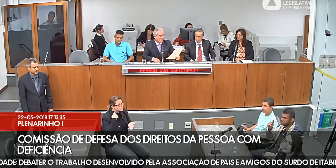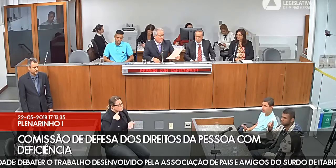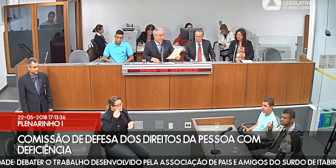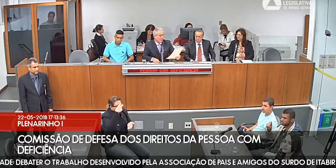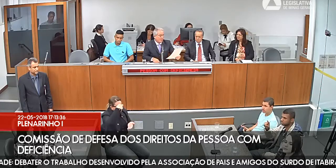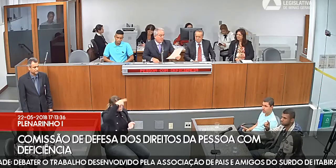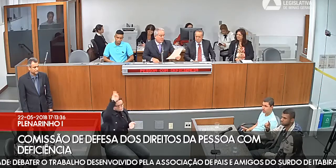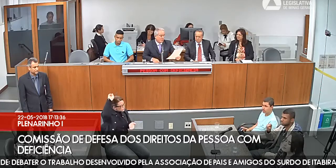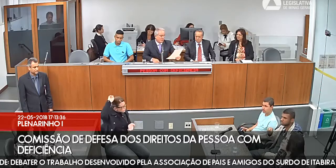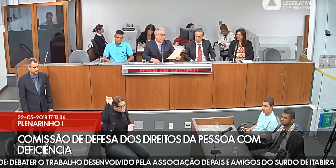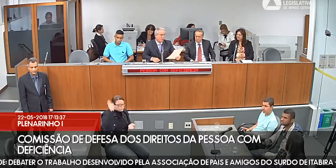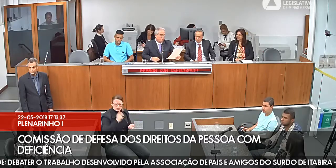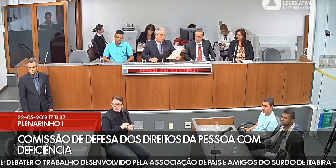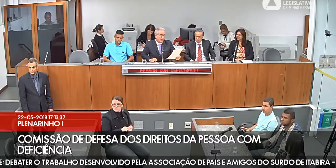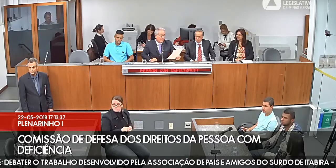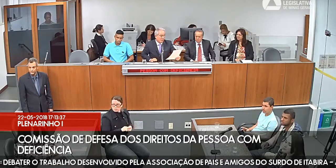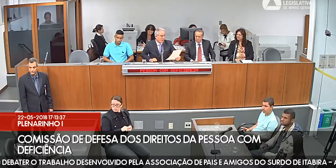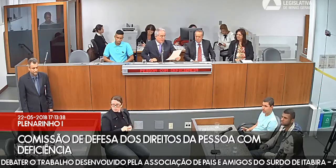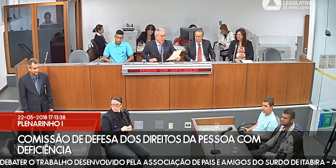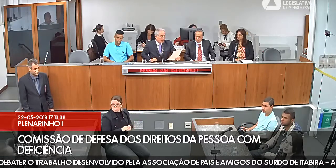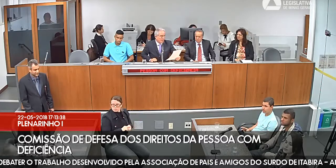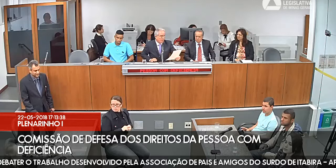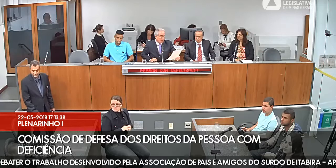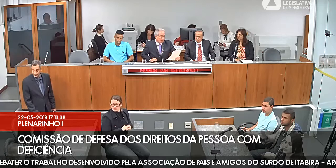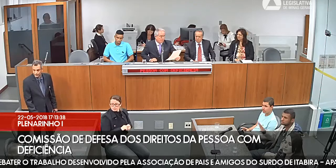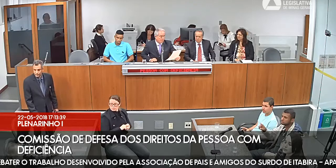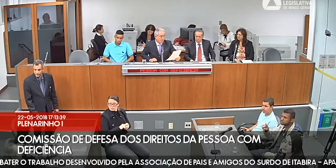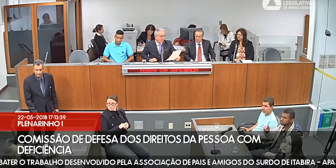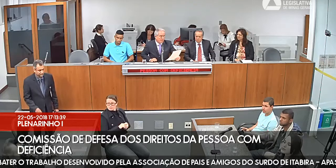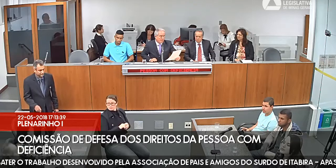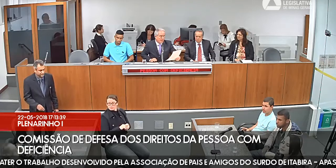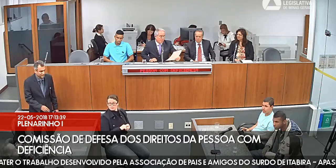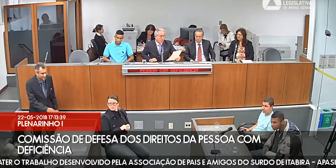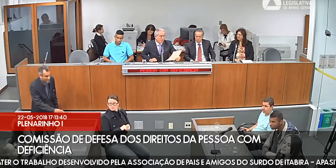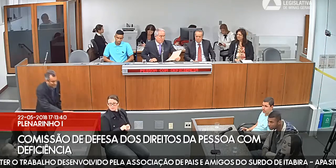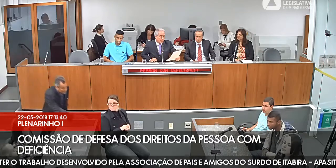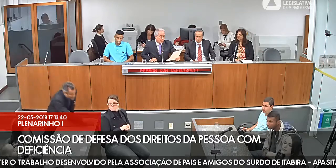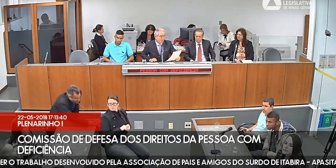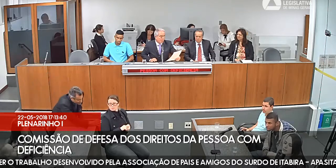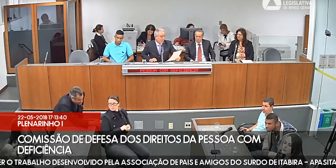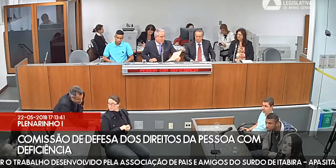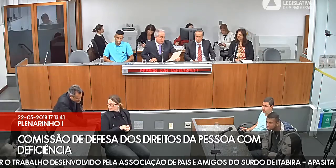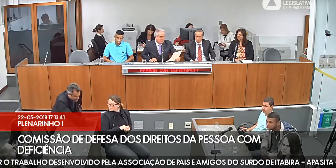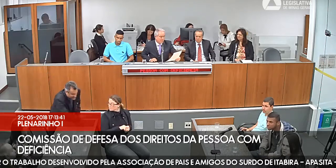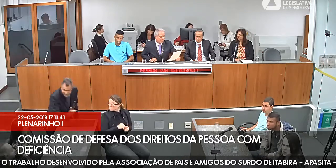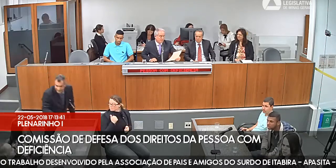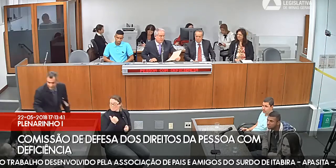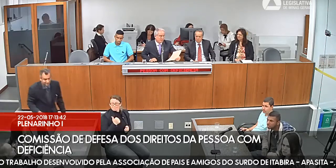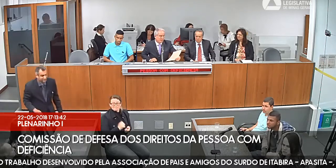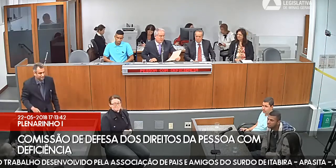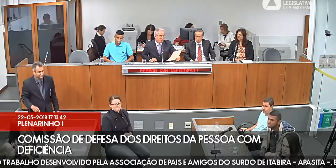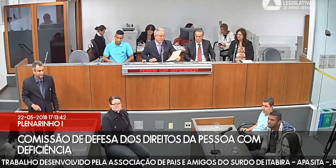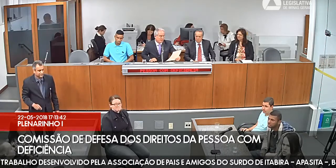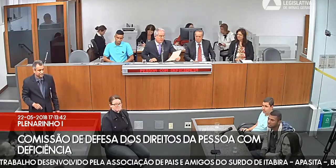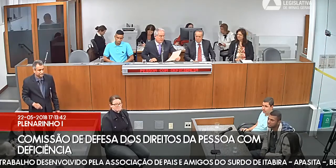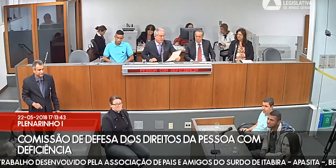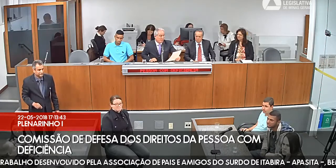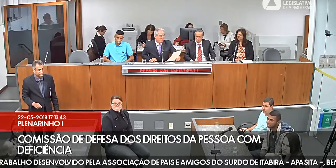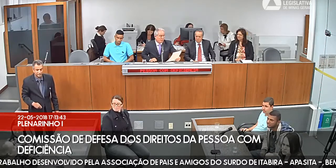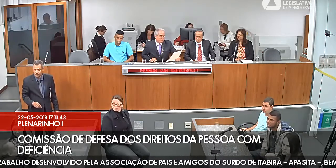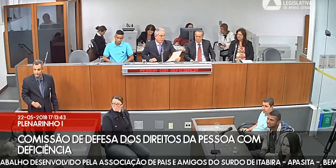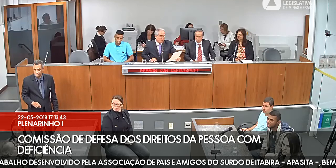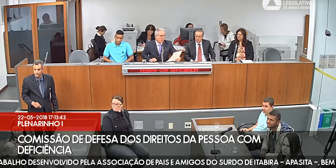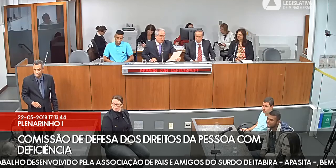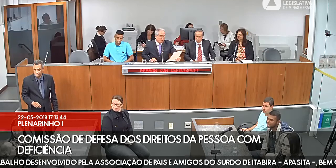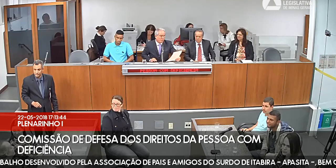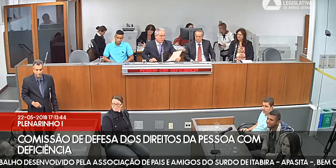dele. Ele diz aqui o seguinte, que nós vamos encaminhar ao diretor do DETRAN de Minas Gerais